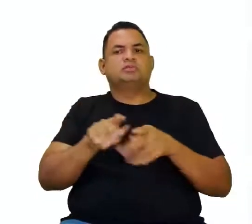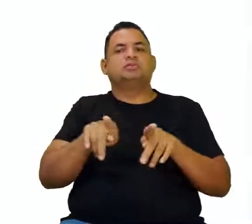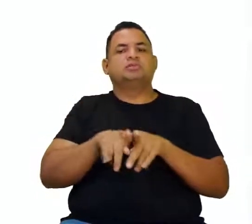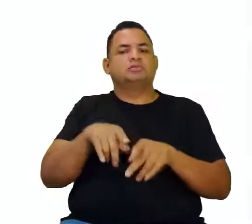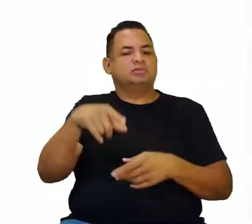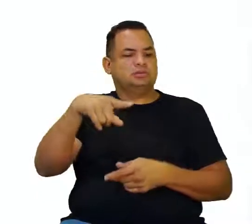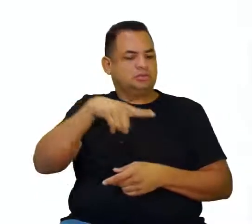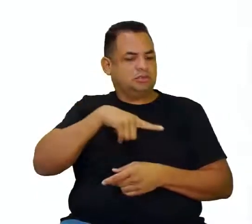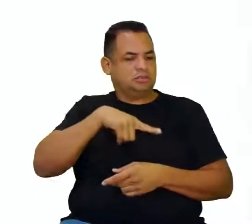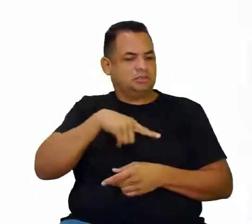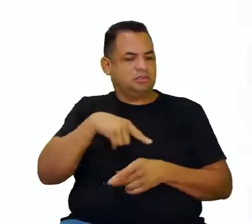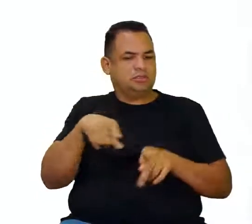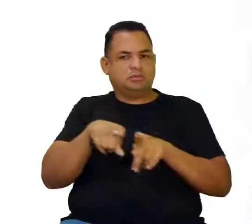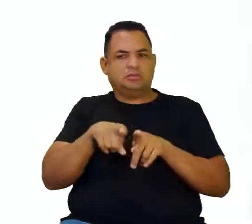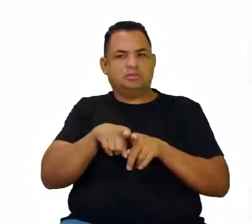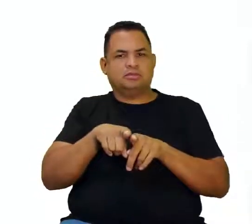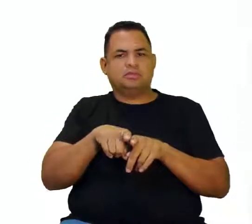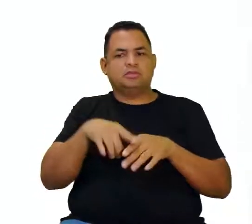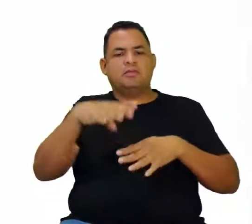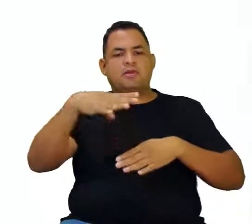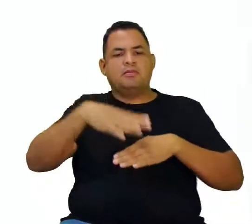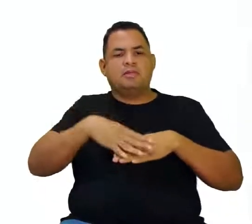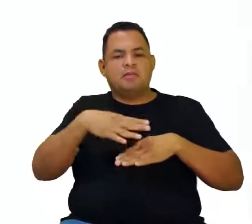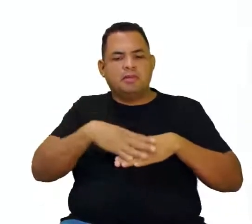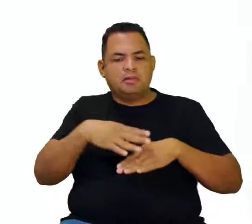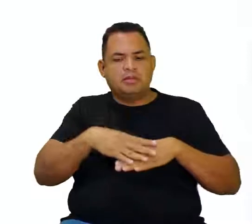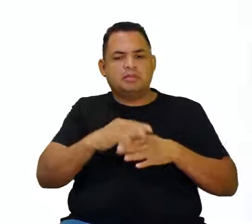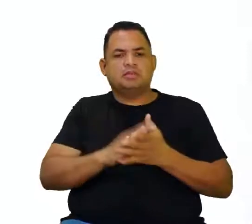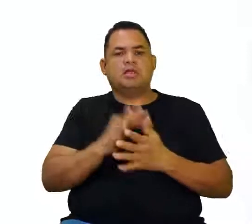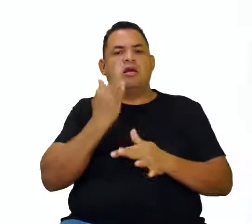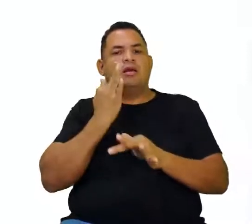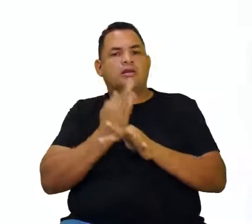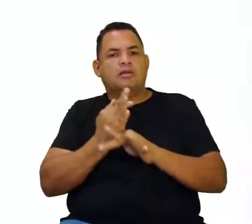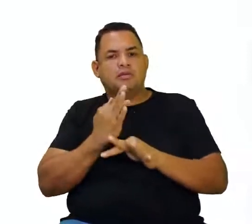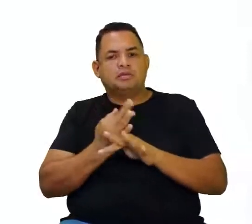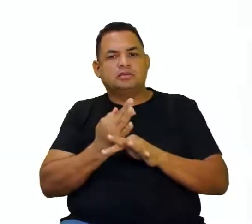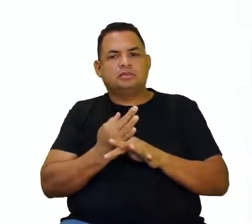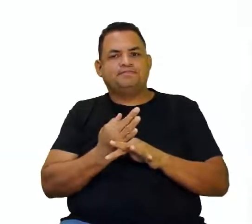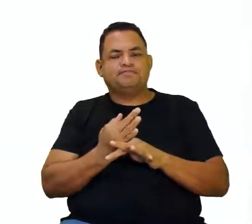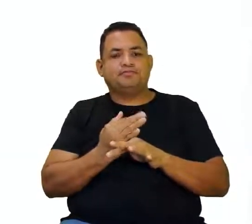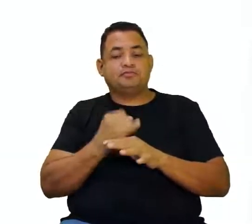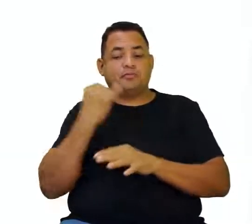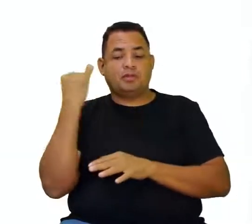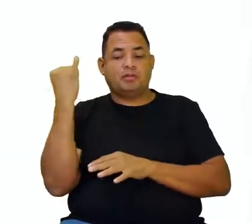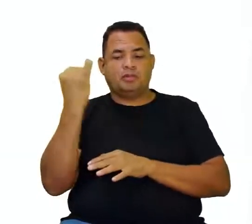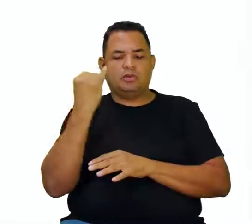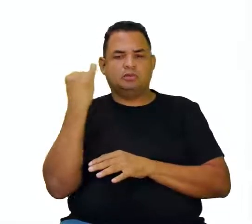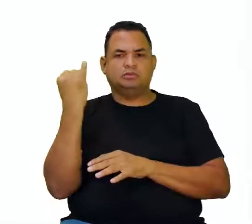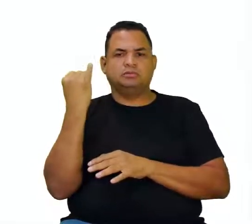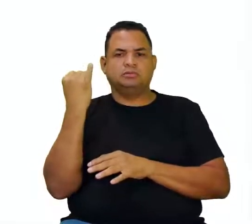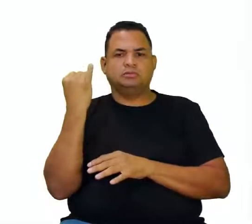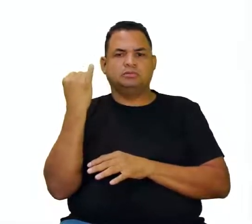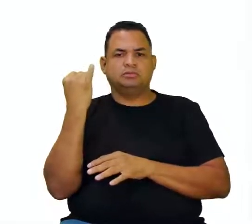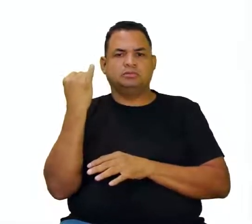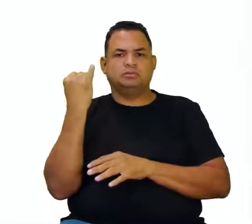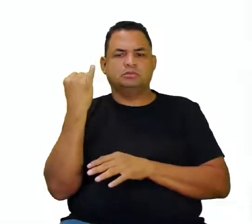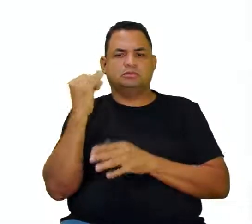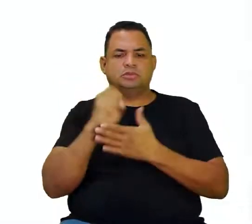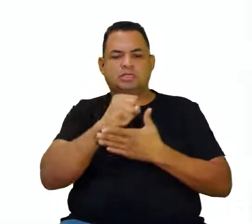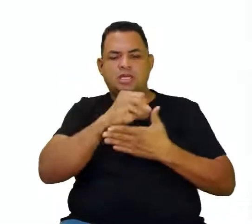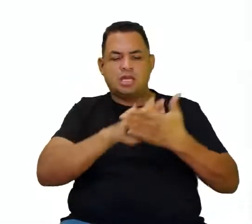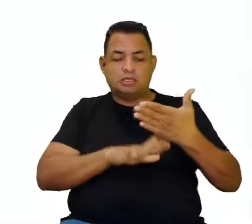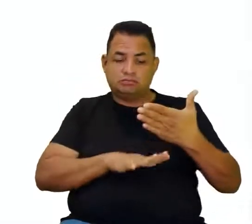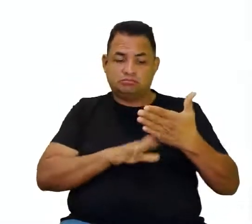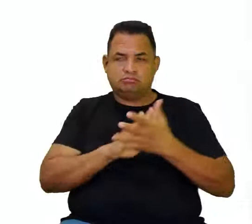também. Podemos ter na matemática, podemos ter na física. E uma coisa muito importante é que nas questões